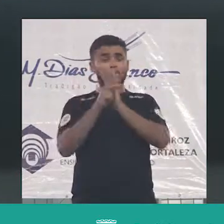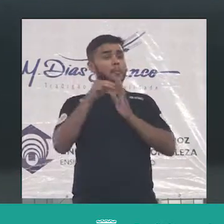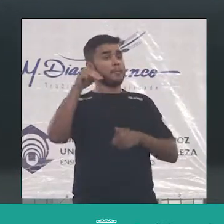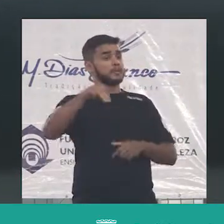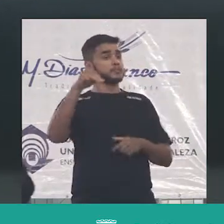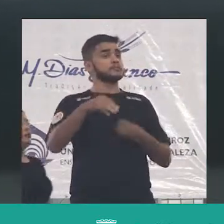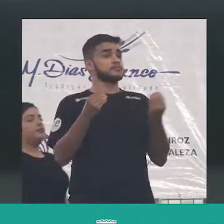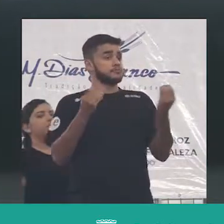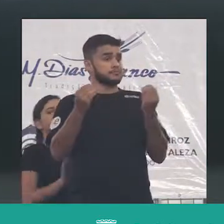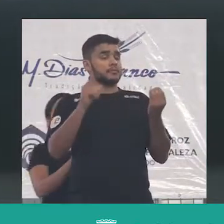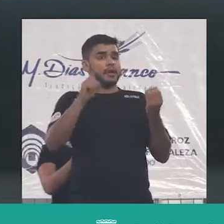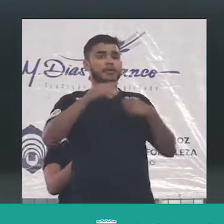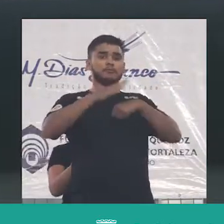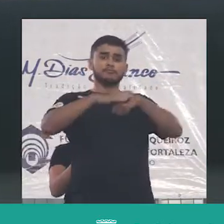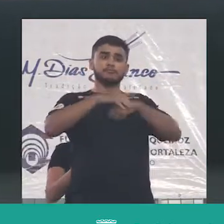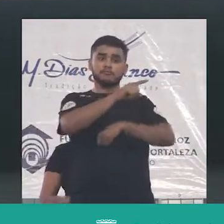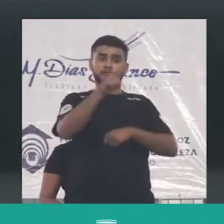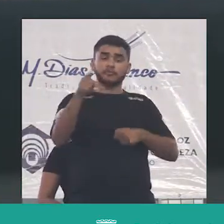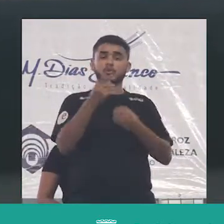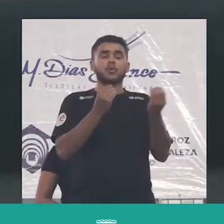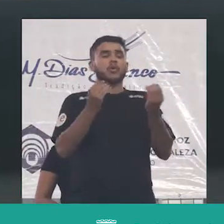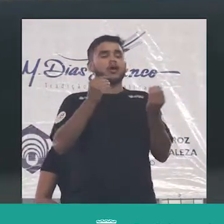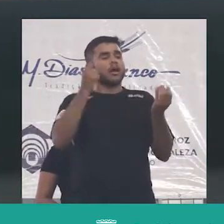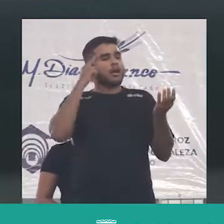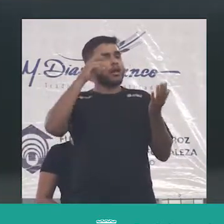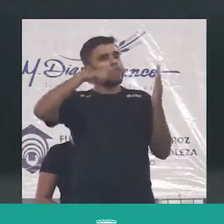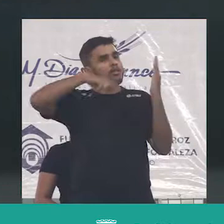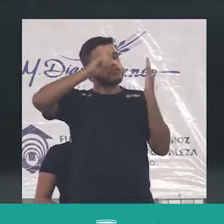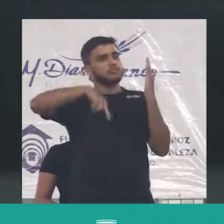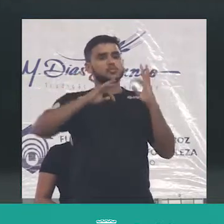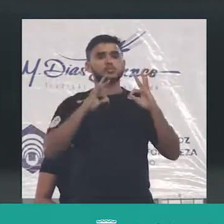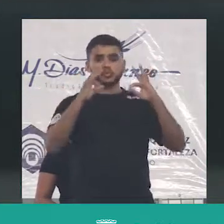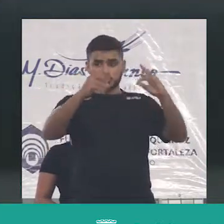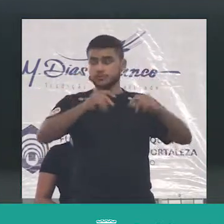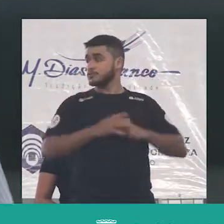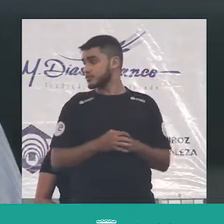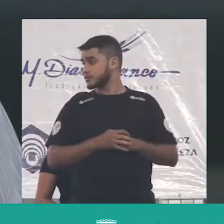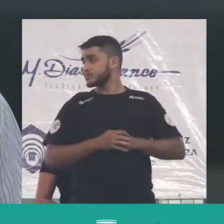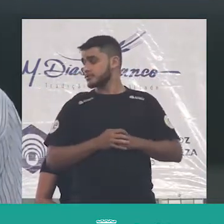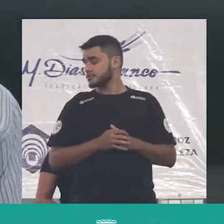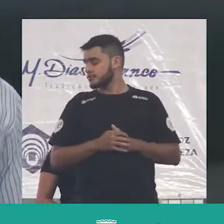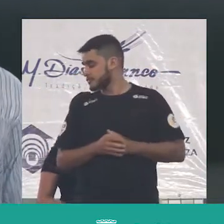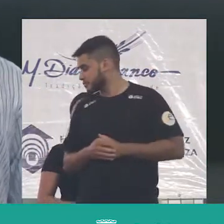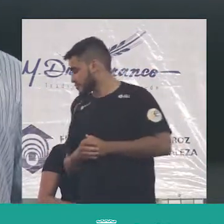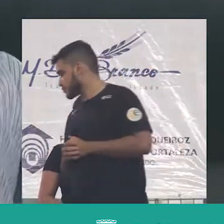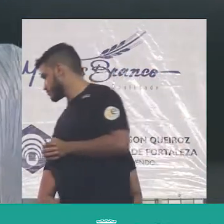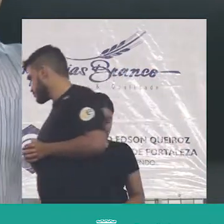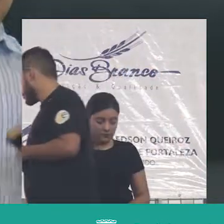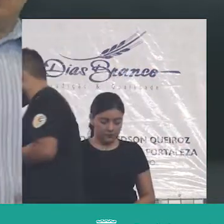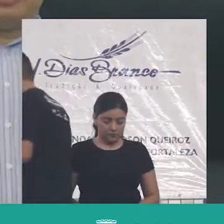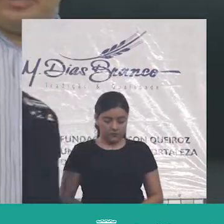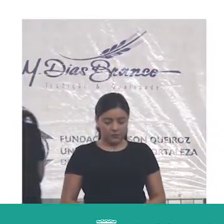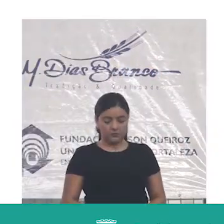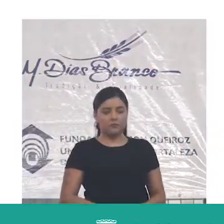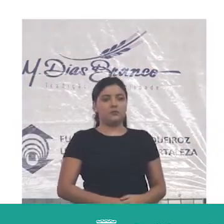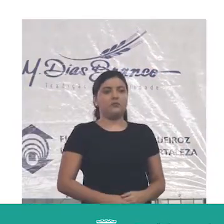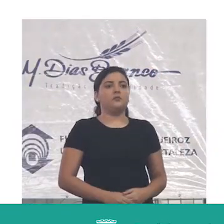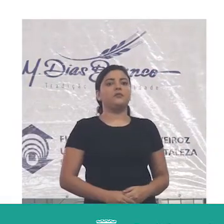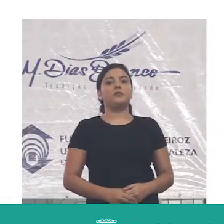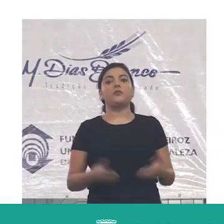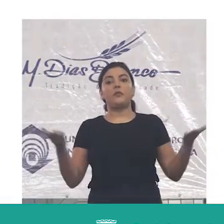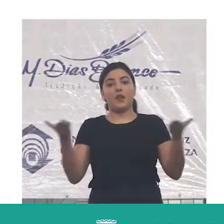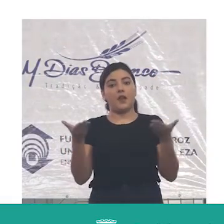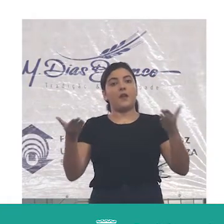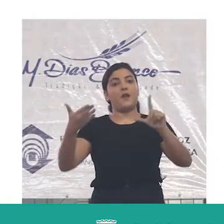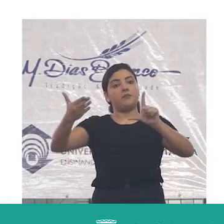que vocês vão ter que trabalhar na hora da prova, na hora de ler o enunciado e traduzir. Vou avançando um pouco mais. Olha essa figura aí no